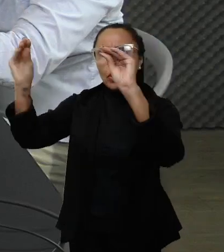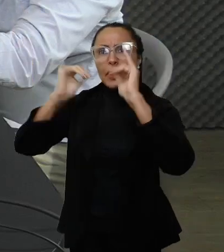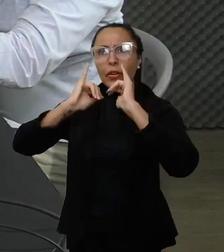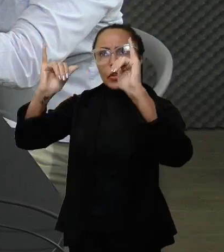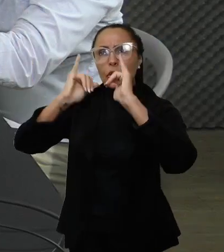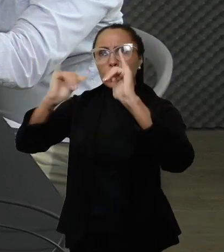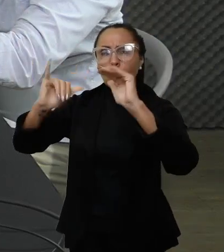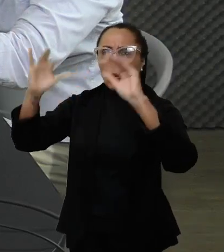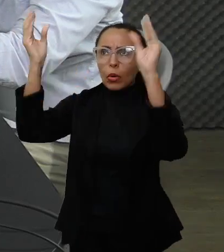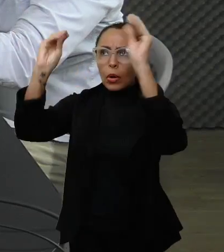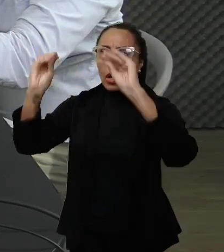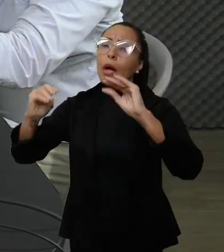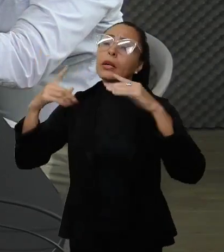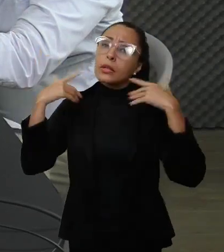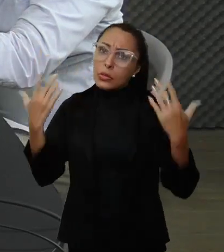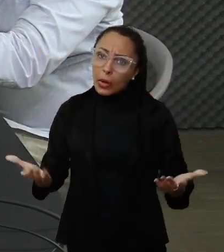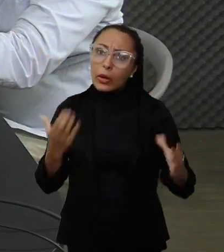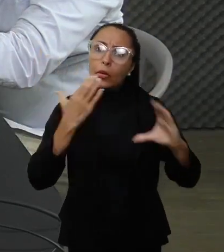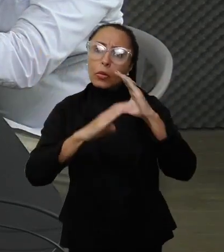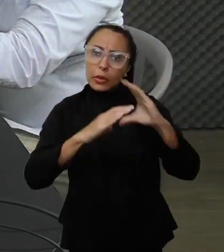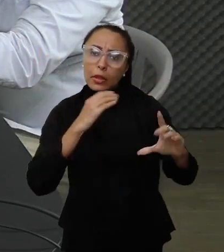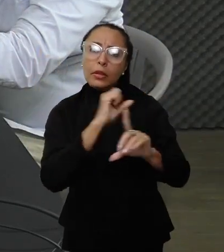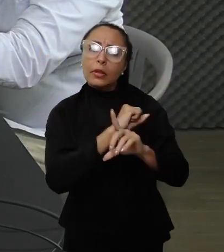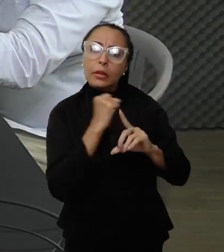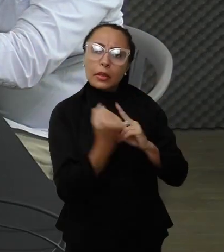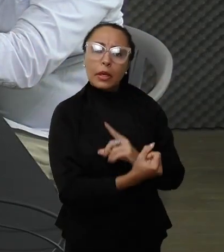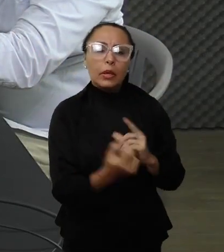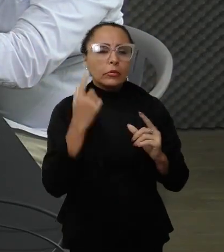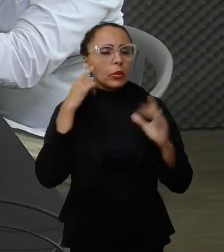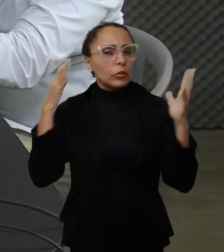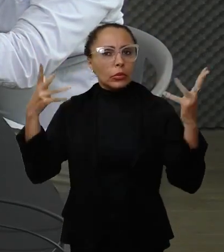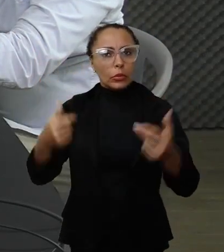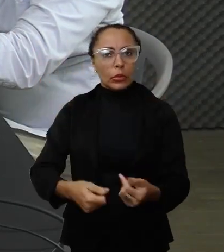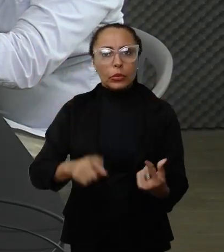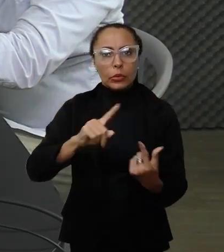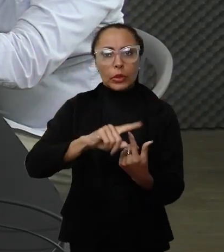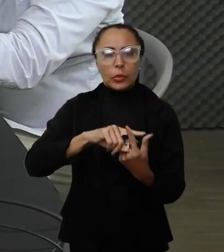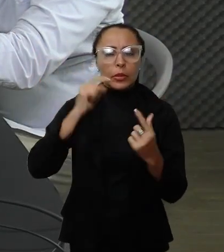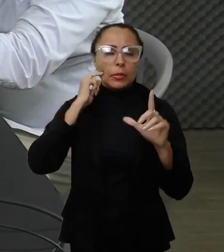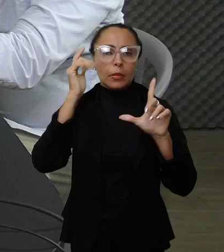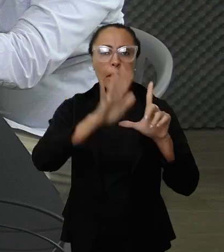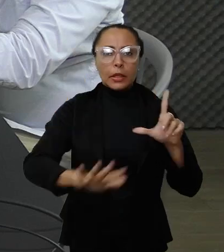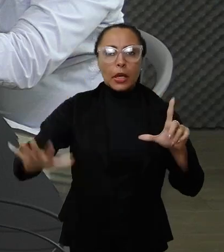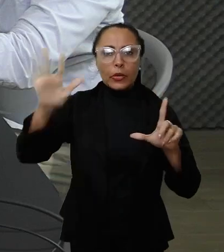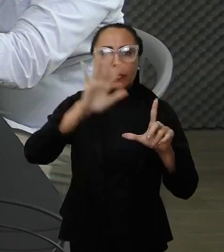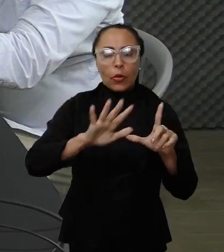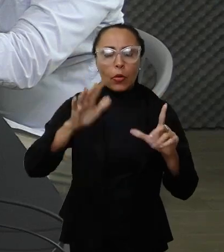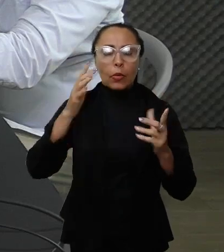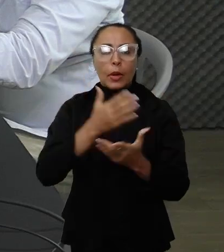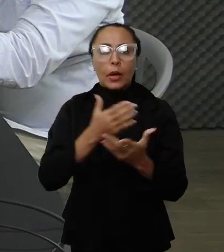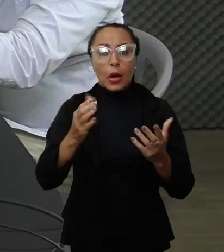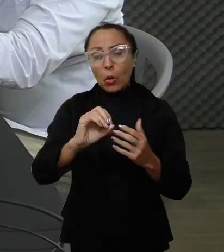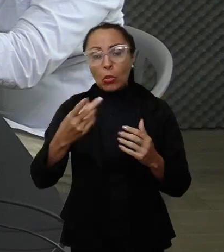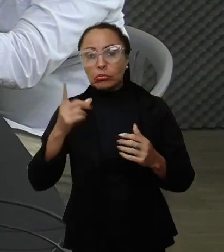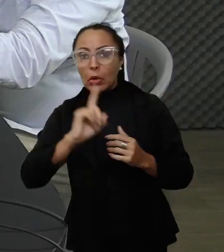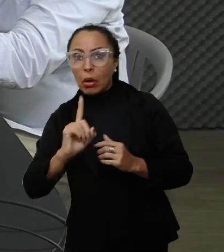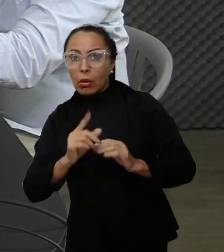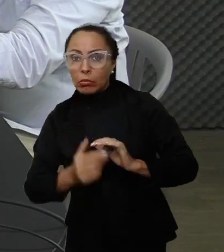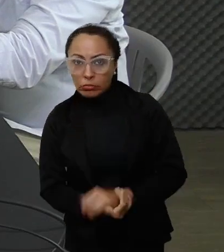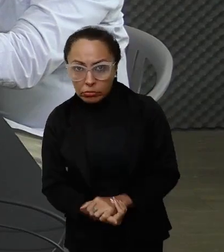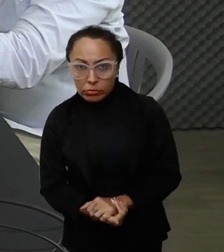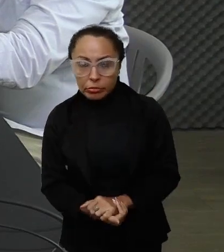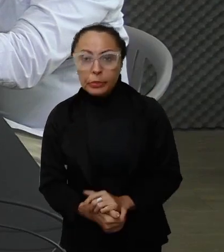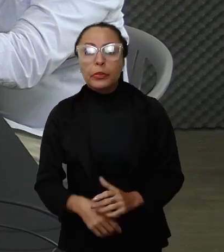Sim. Entendes? Todo tipo de plataforma, seja ela digital ou não, é